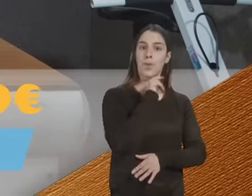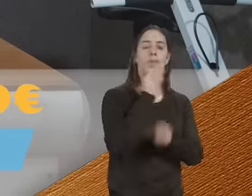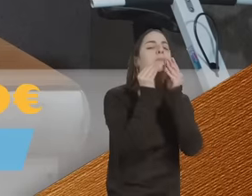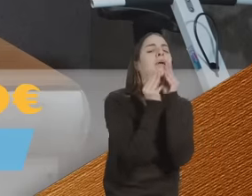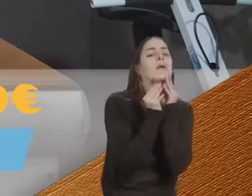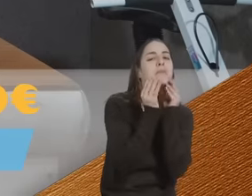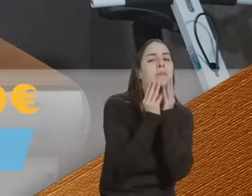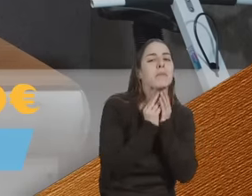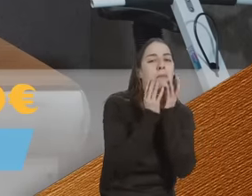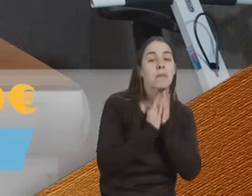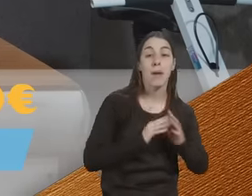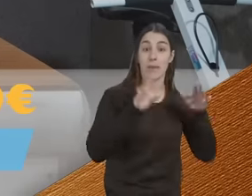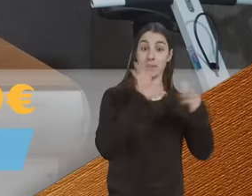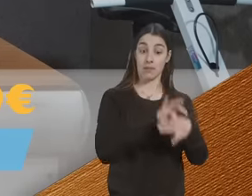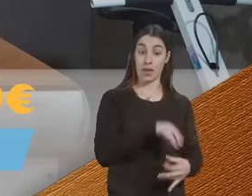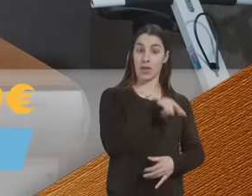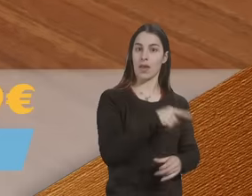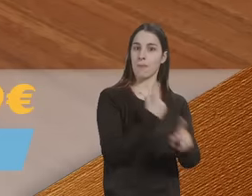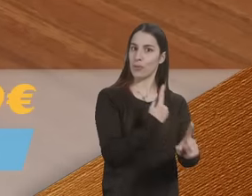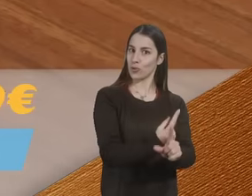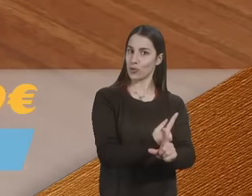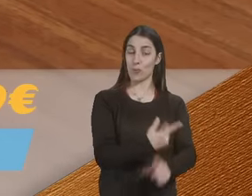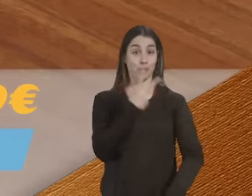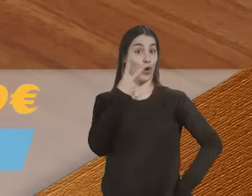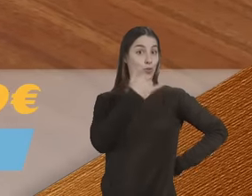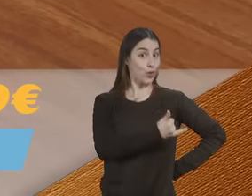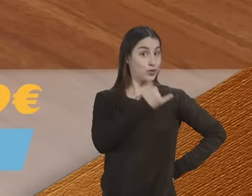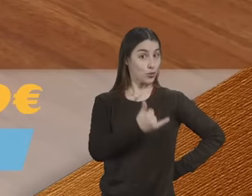babar-se para cima deste produto, é só ligarem